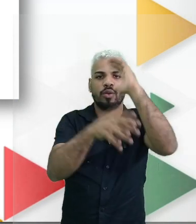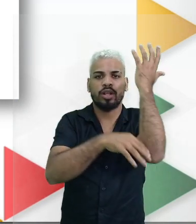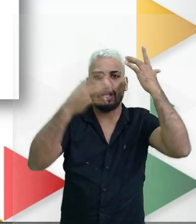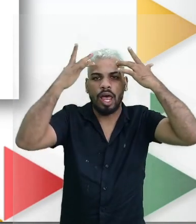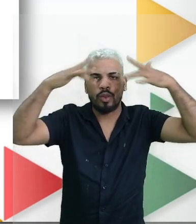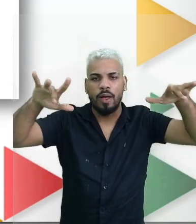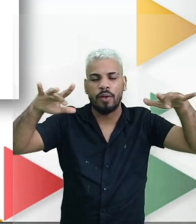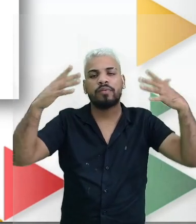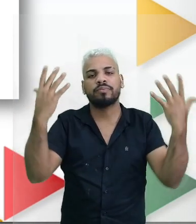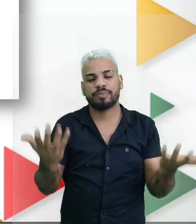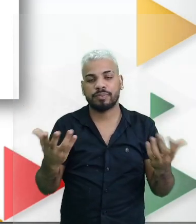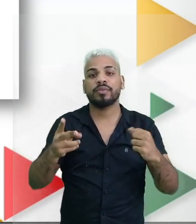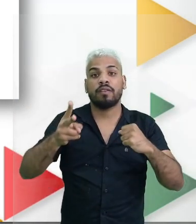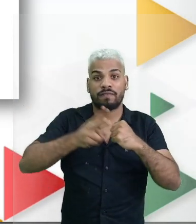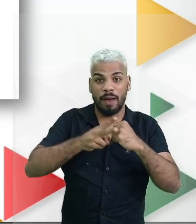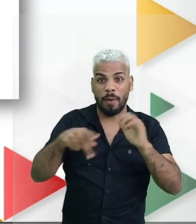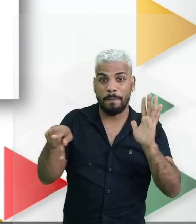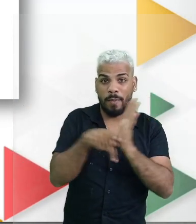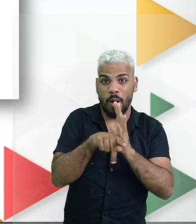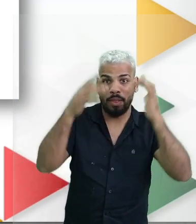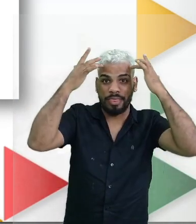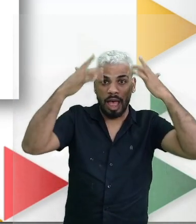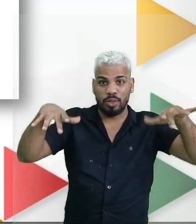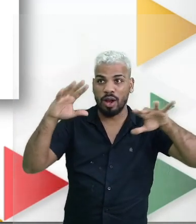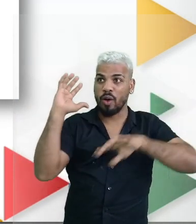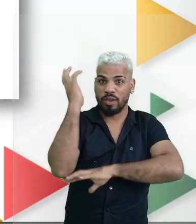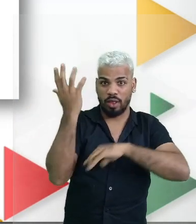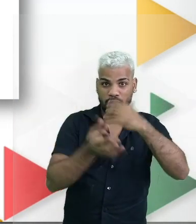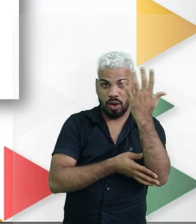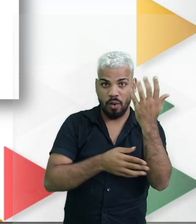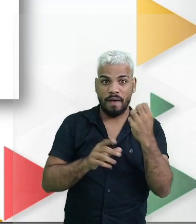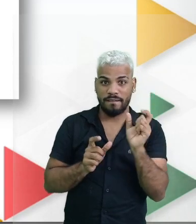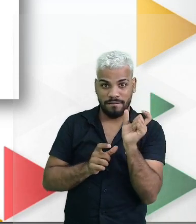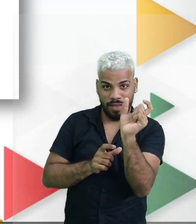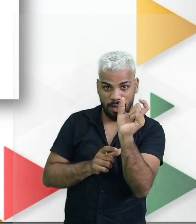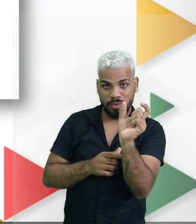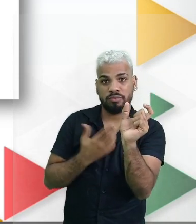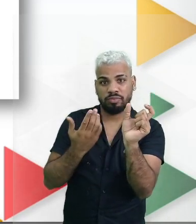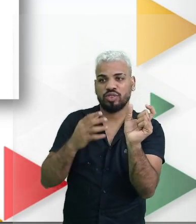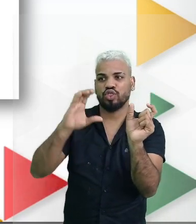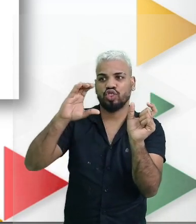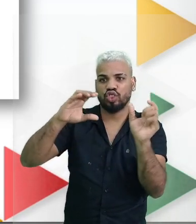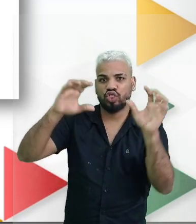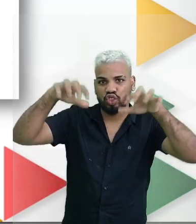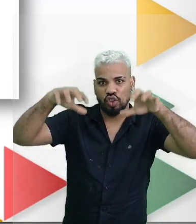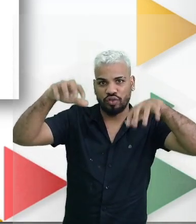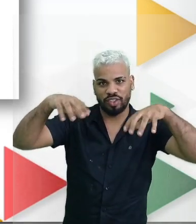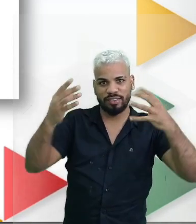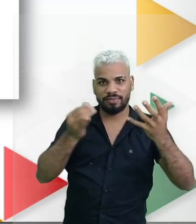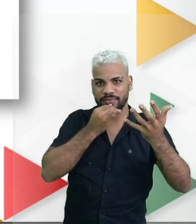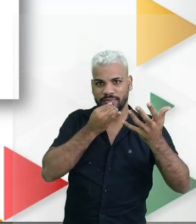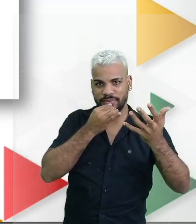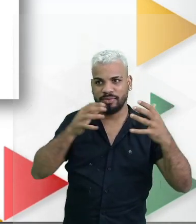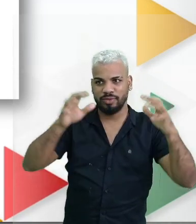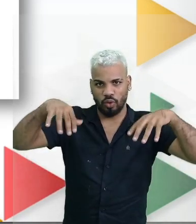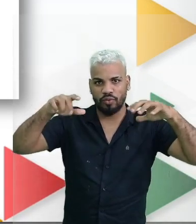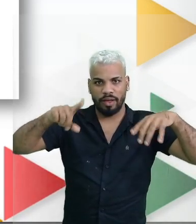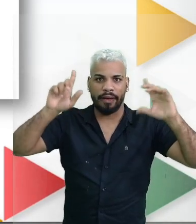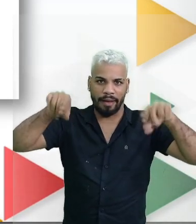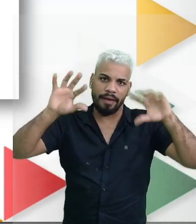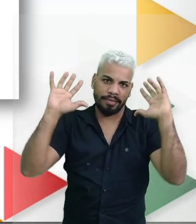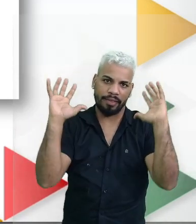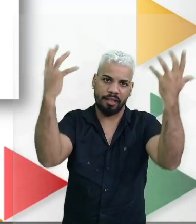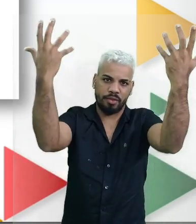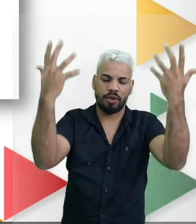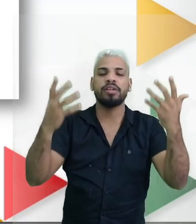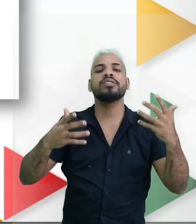natureza. Quando é um verbo que indica fenômeno da natureza, um verbo climático, no primeiro caso, choveu muito ontem à